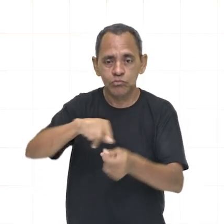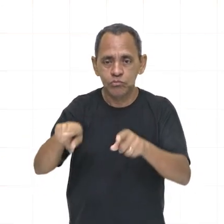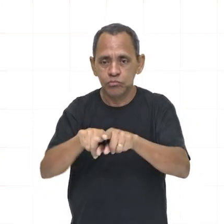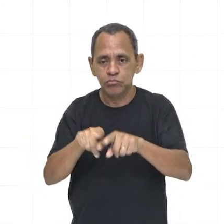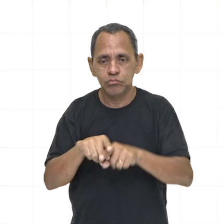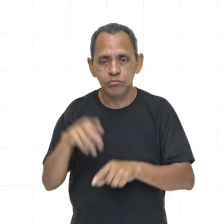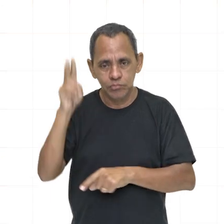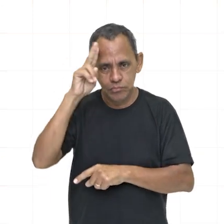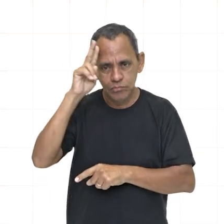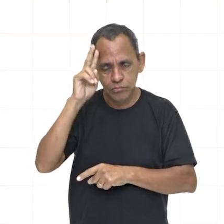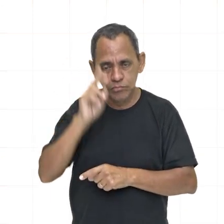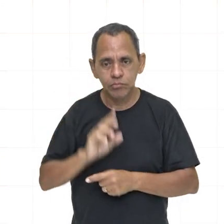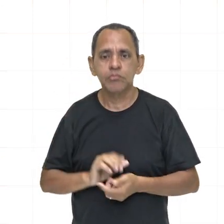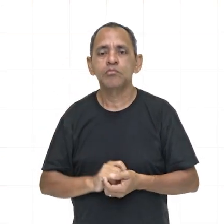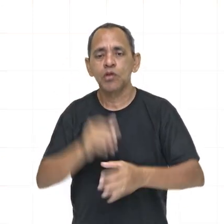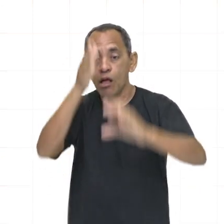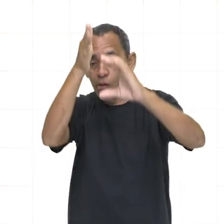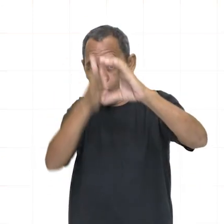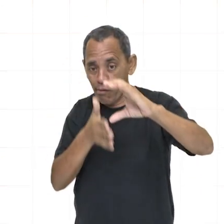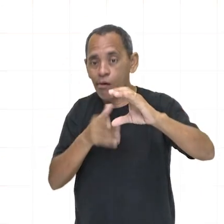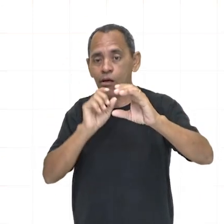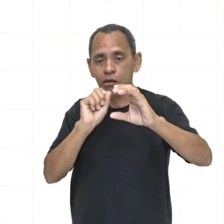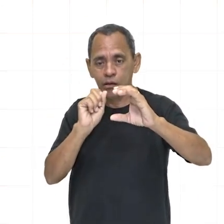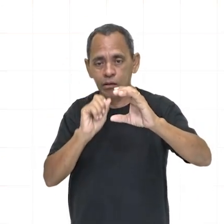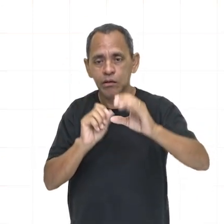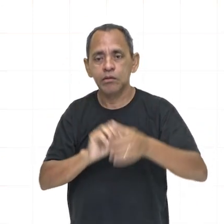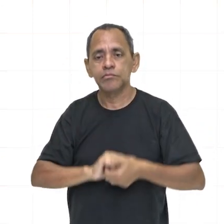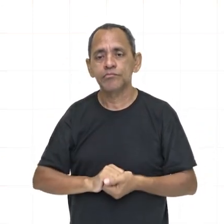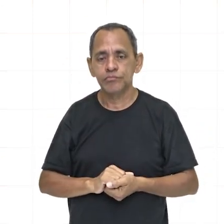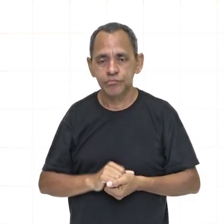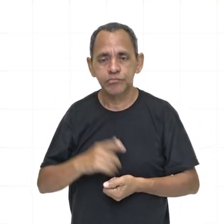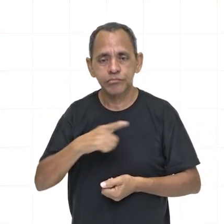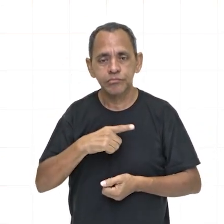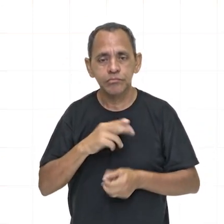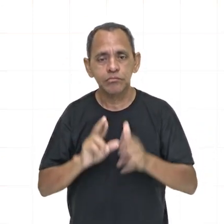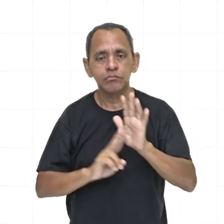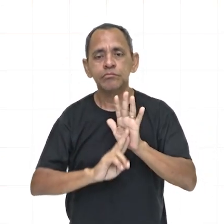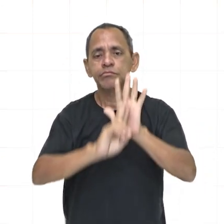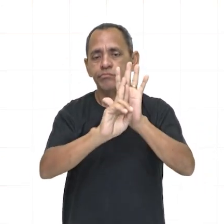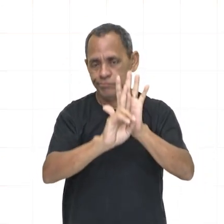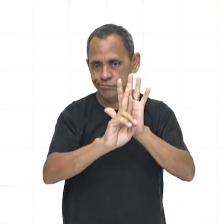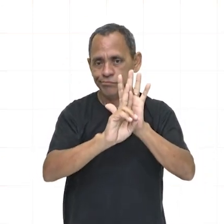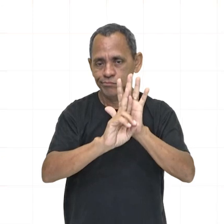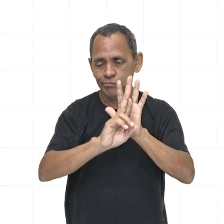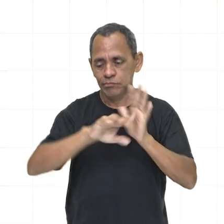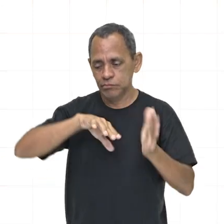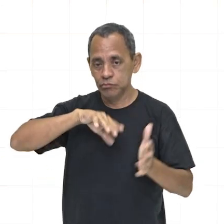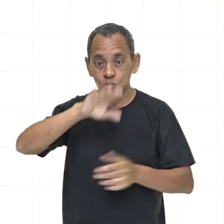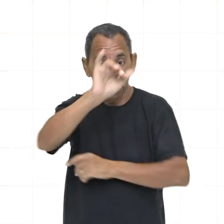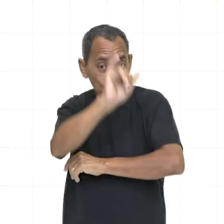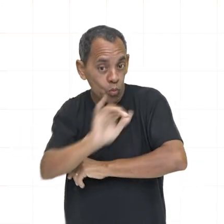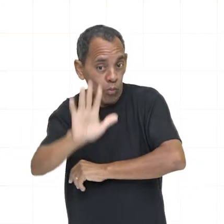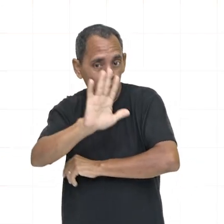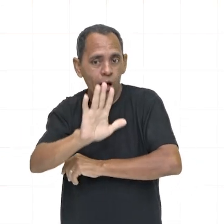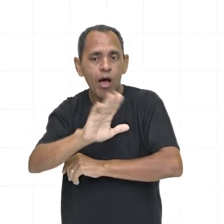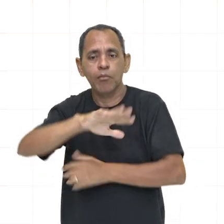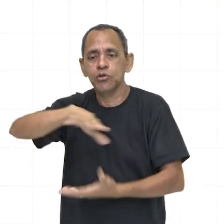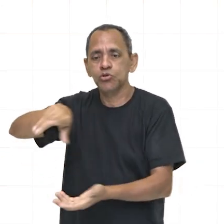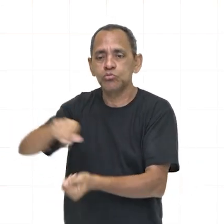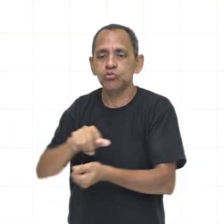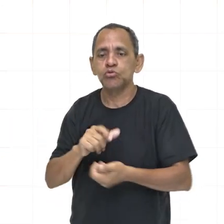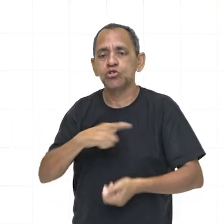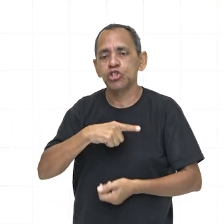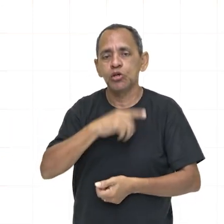naquela representação, nós temos aquela representação clássica do planisfério, do mapa mundi, nós temos a